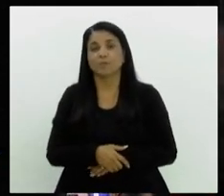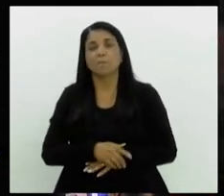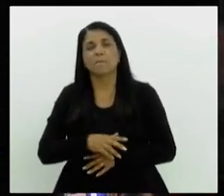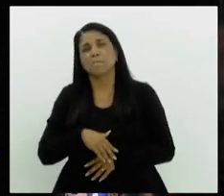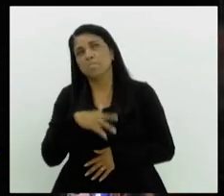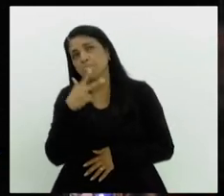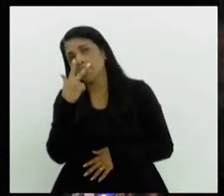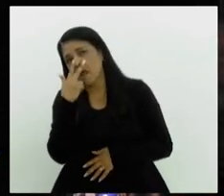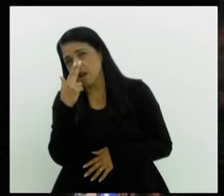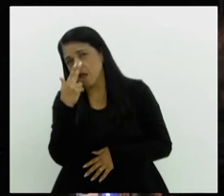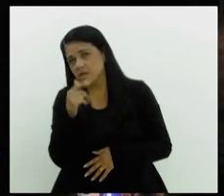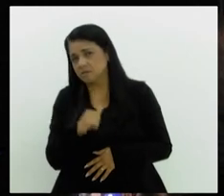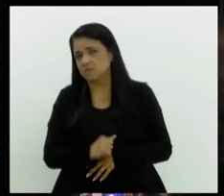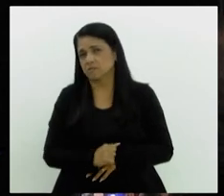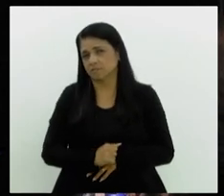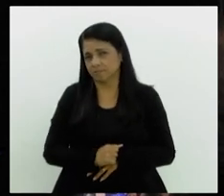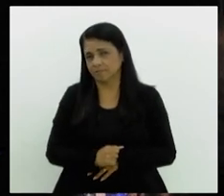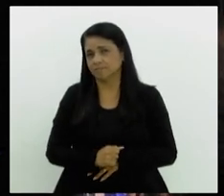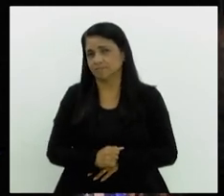parece